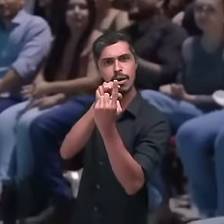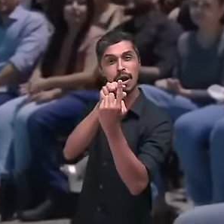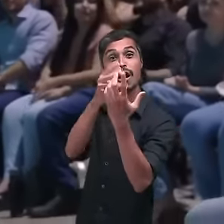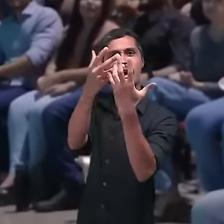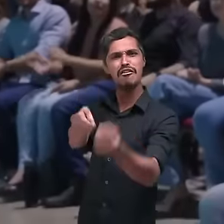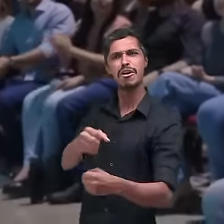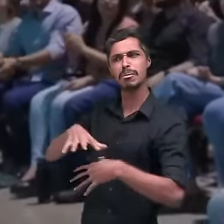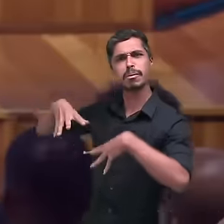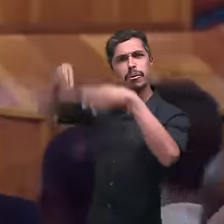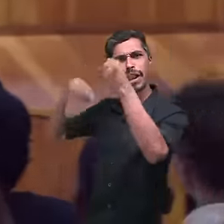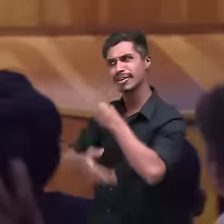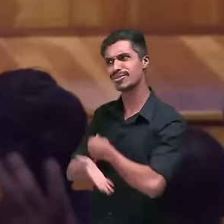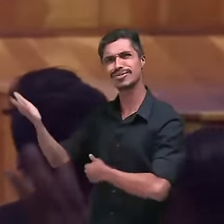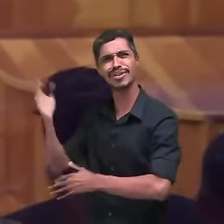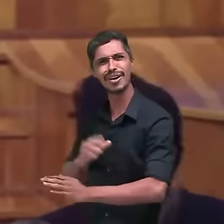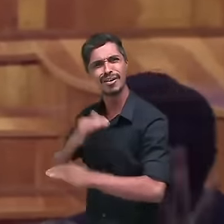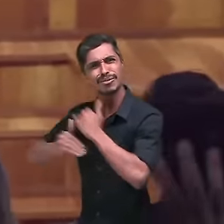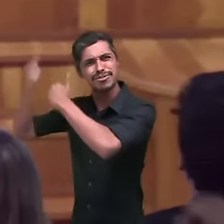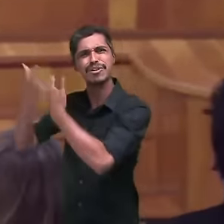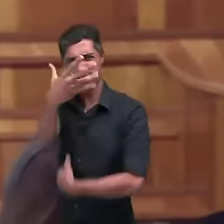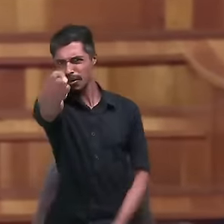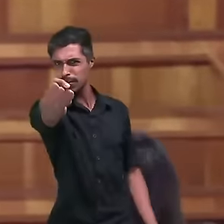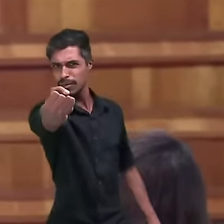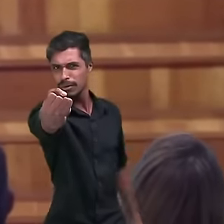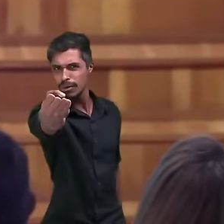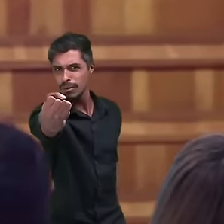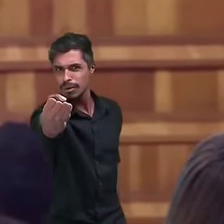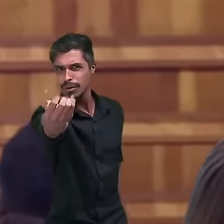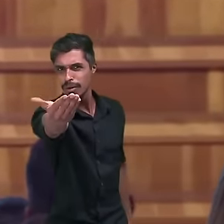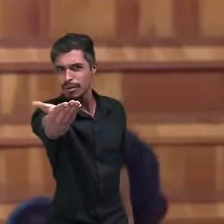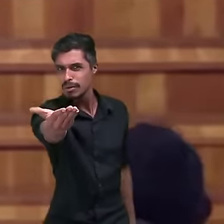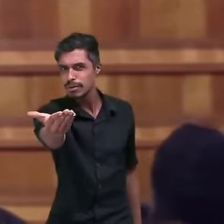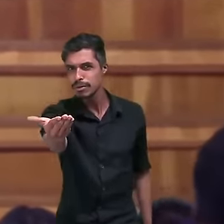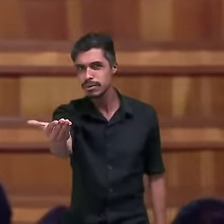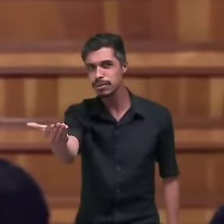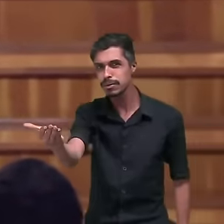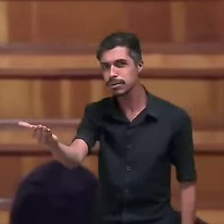Aleluya. Gloria a Dios.